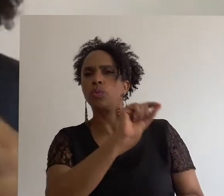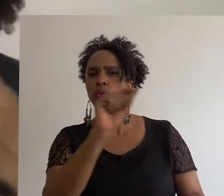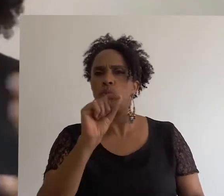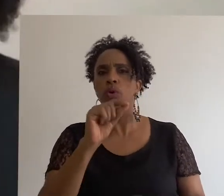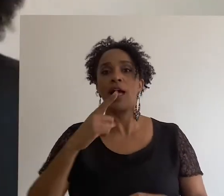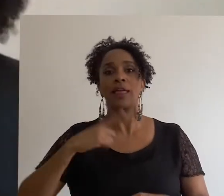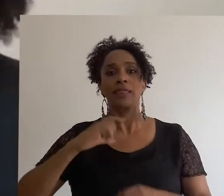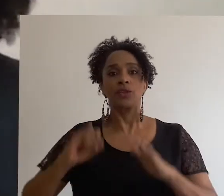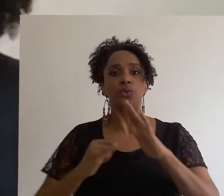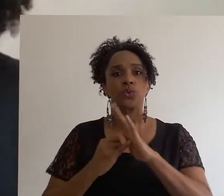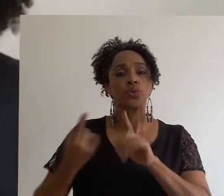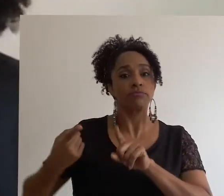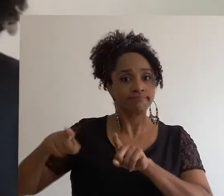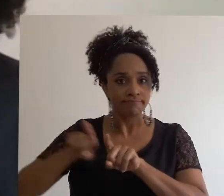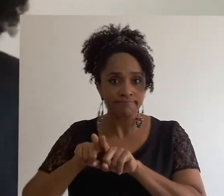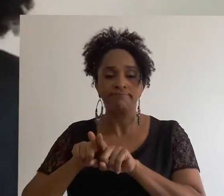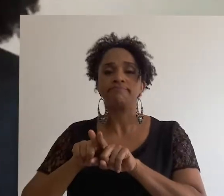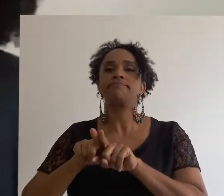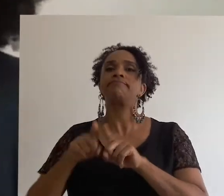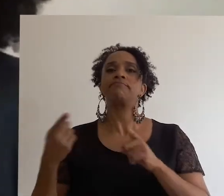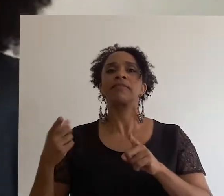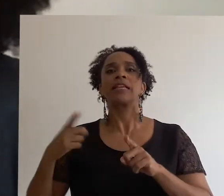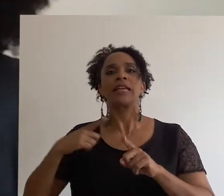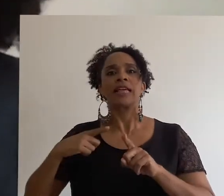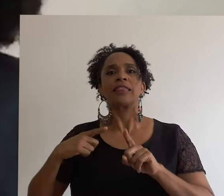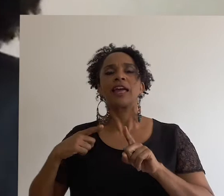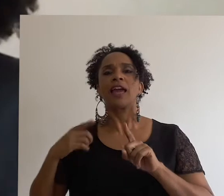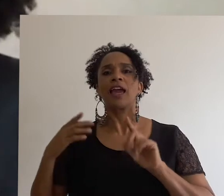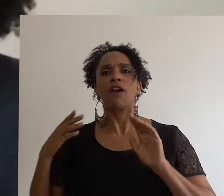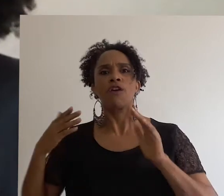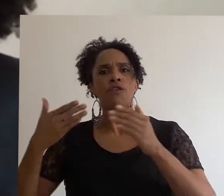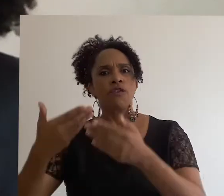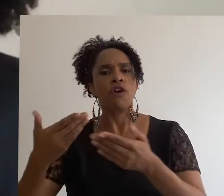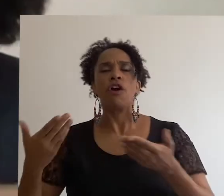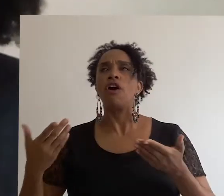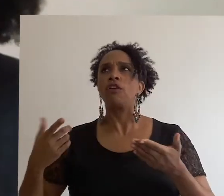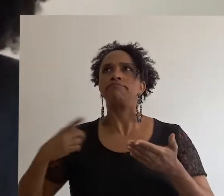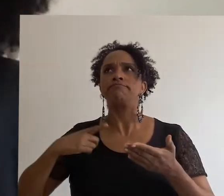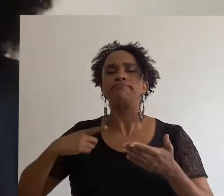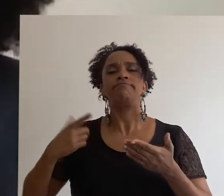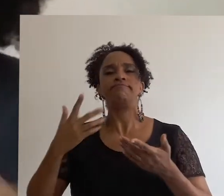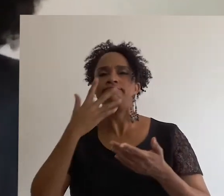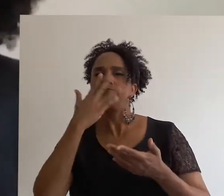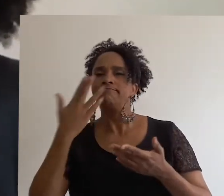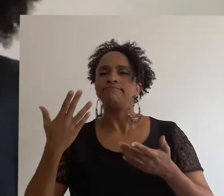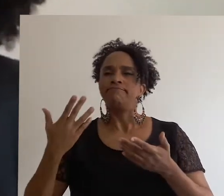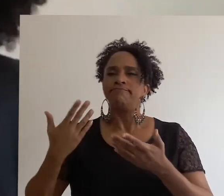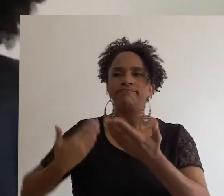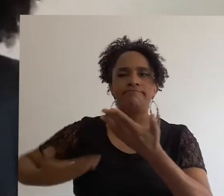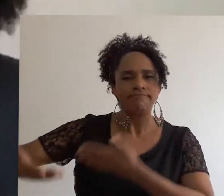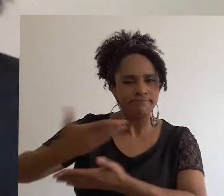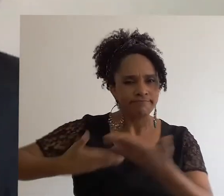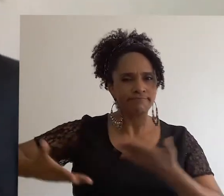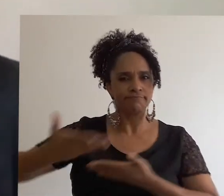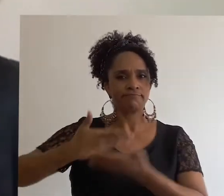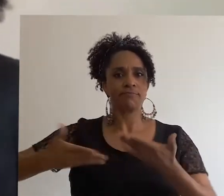classes, alinhamentos com instituições parceiras, fórum de representações. Mas, neste primeiro momento, foi importante para a